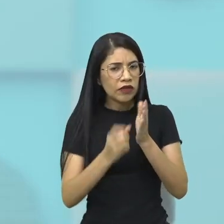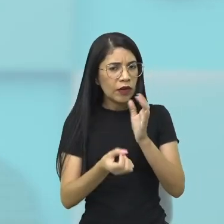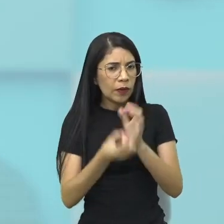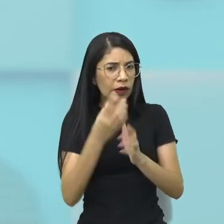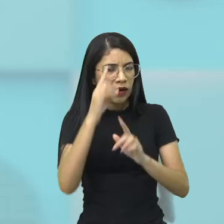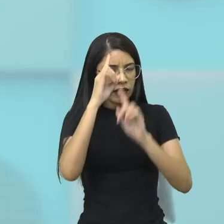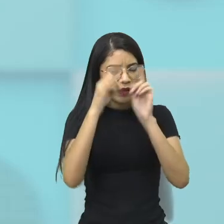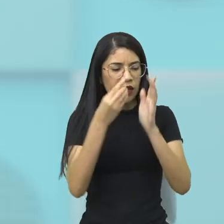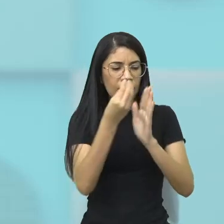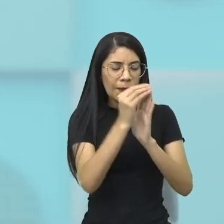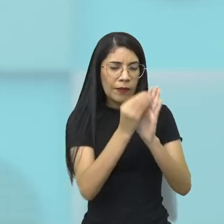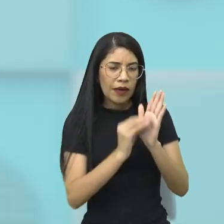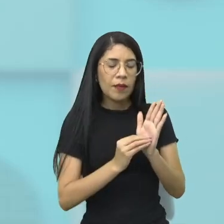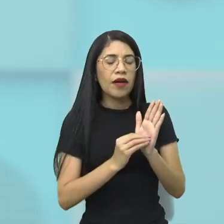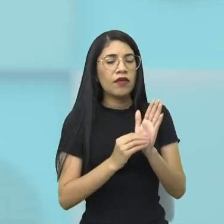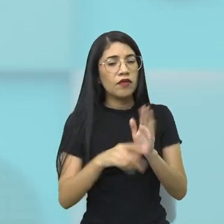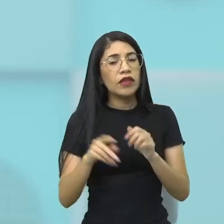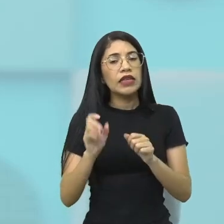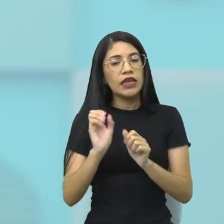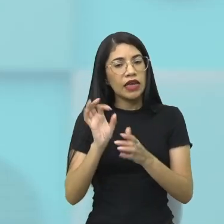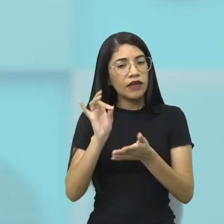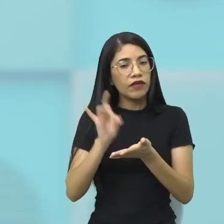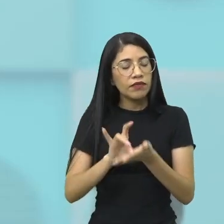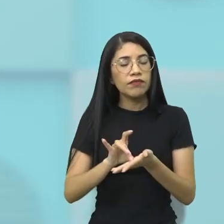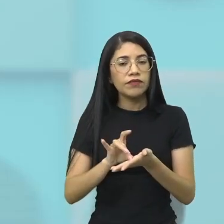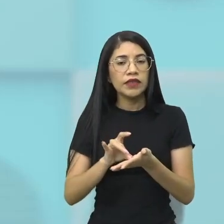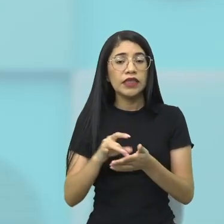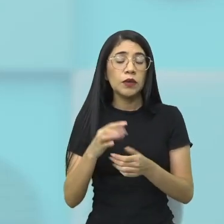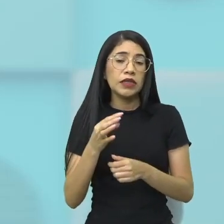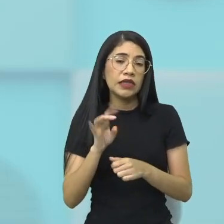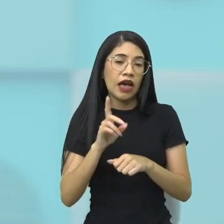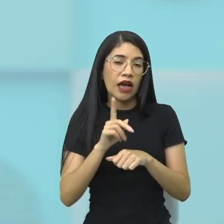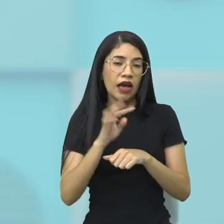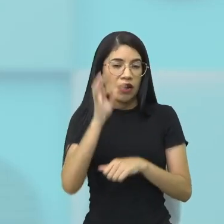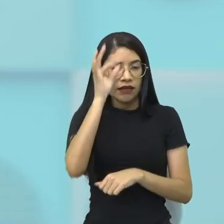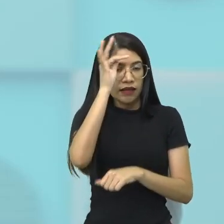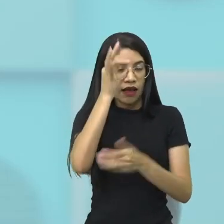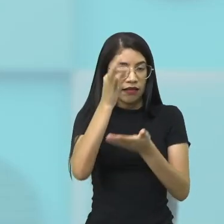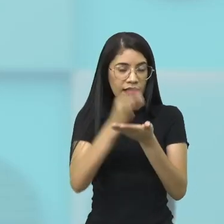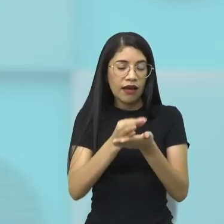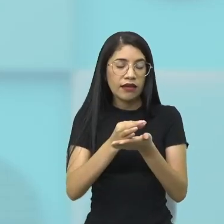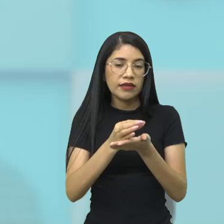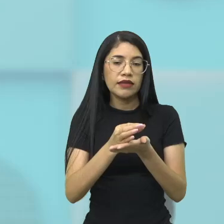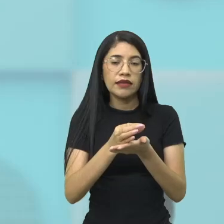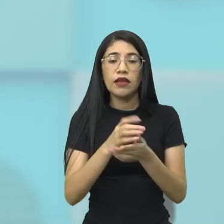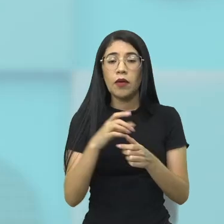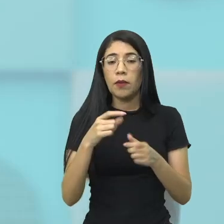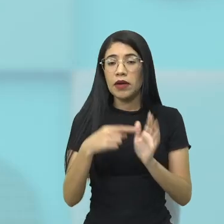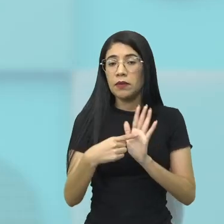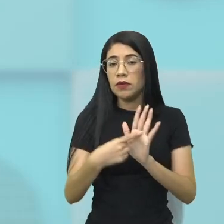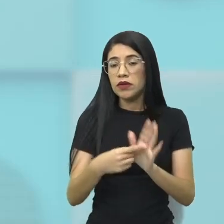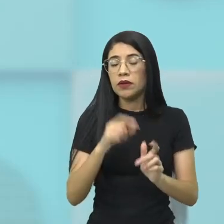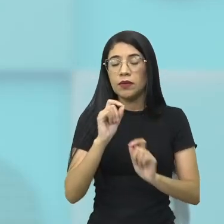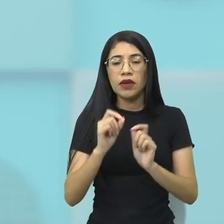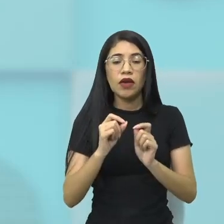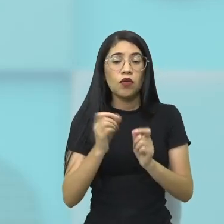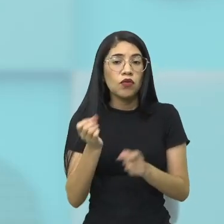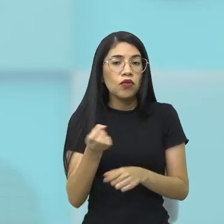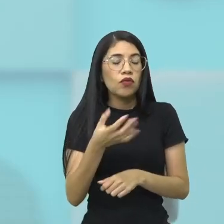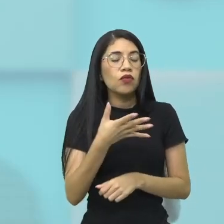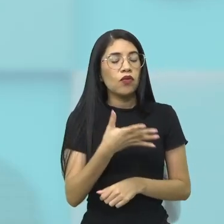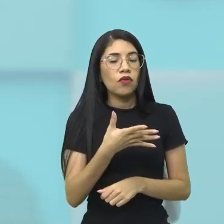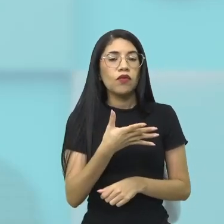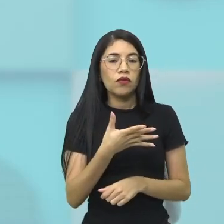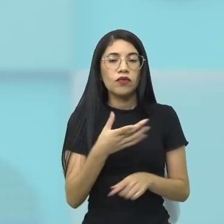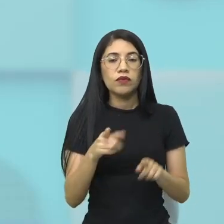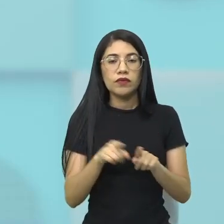né? Quando a gente faz uma tese de doutorado, eu tenho que mostrar a minha ideia, algo novo, né, algo